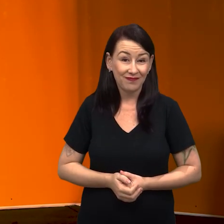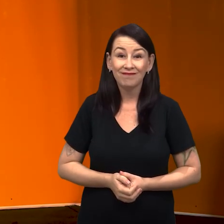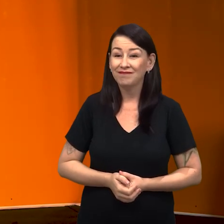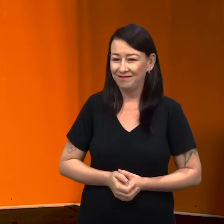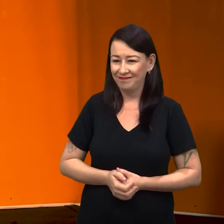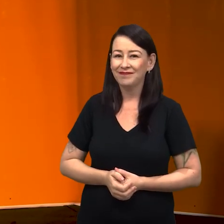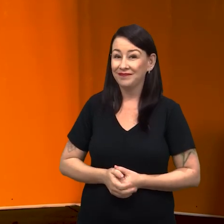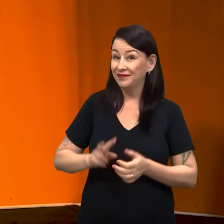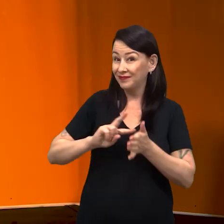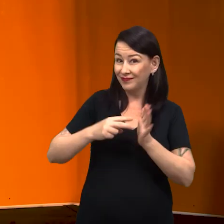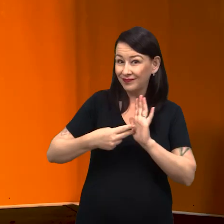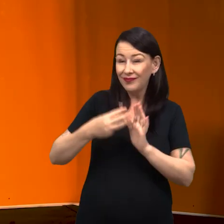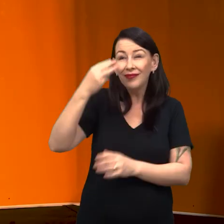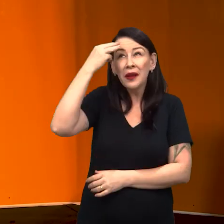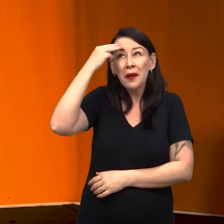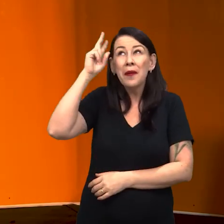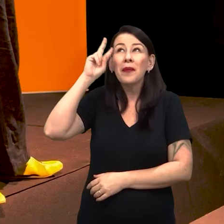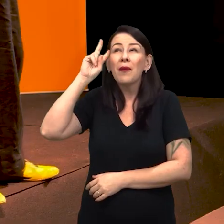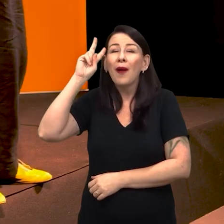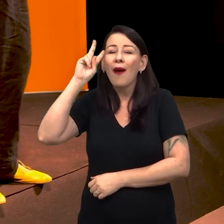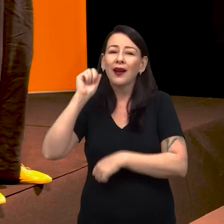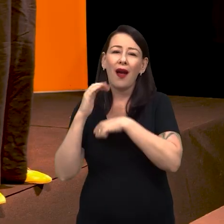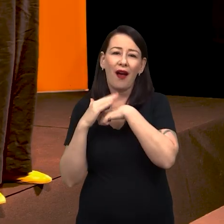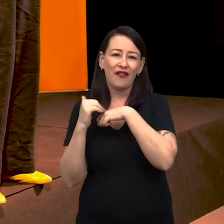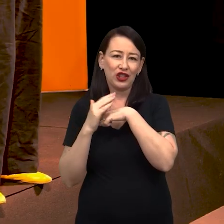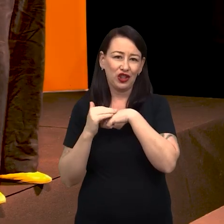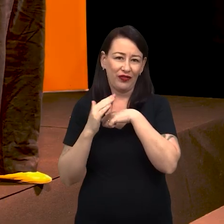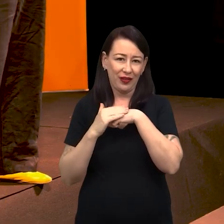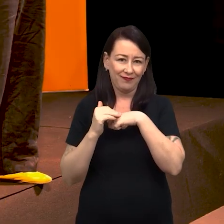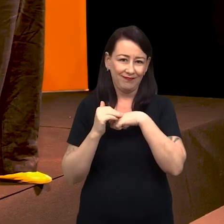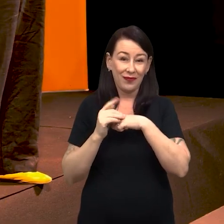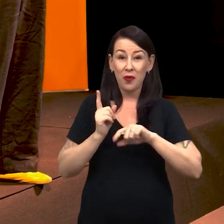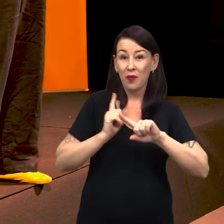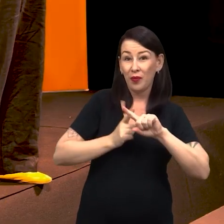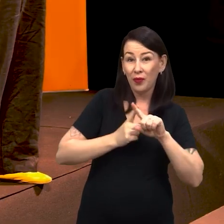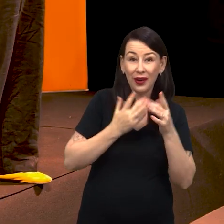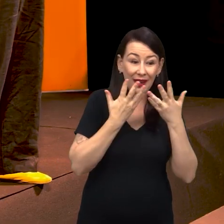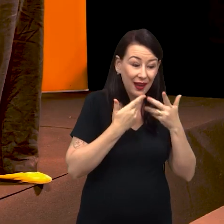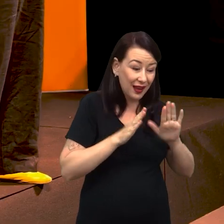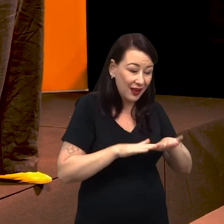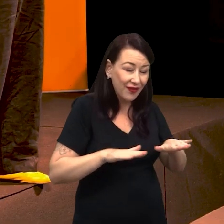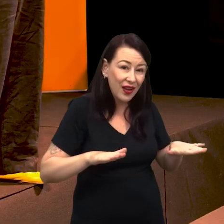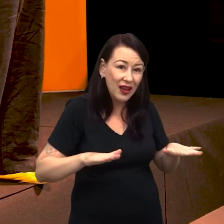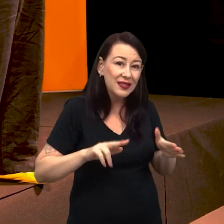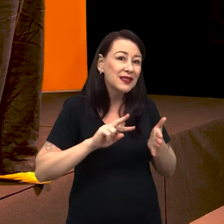Memória afetiva. Memória afetiva. Então, infância é